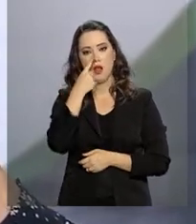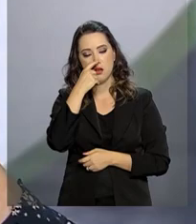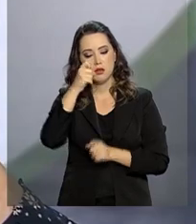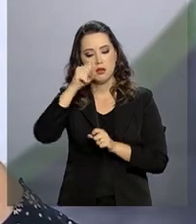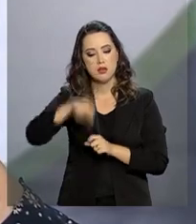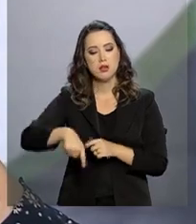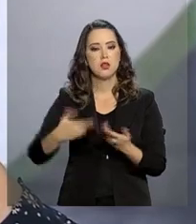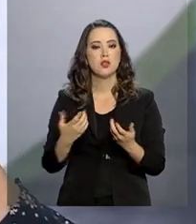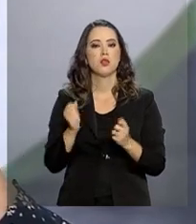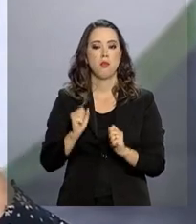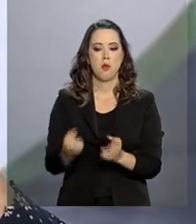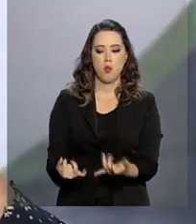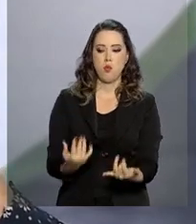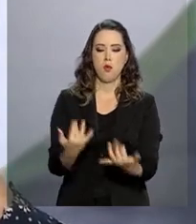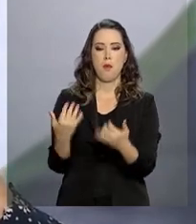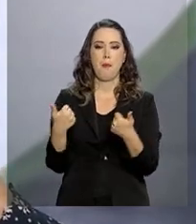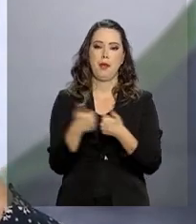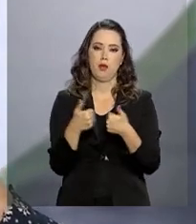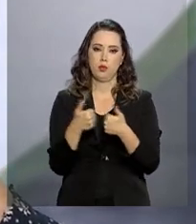combustíveis próximo das linhas de transmissão